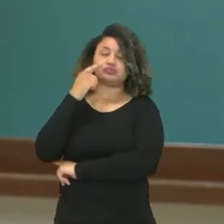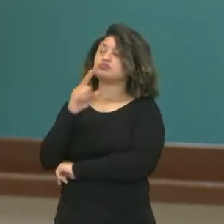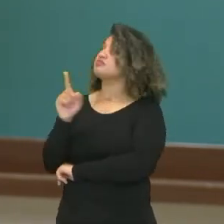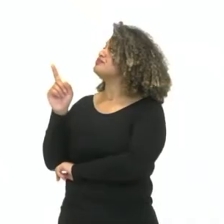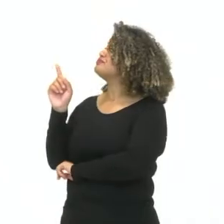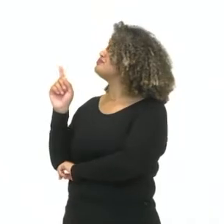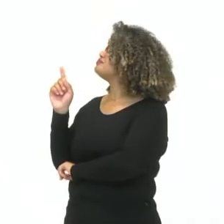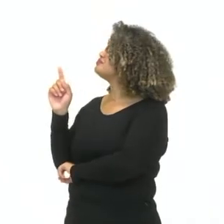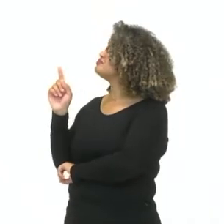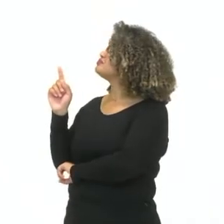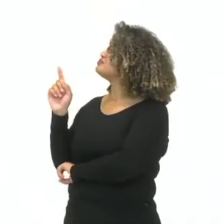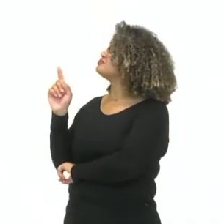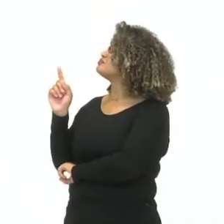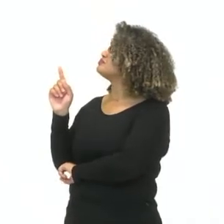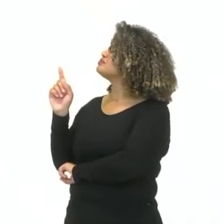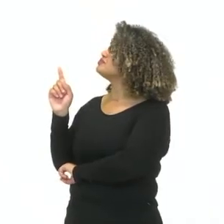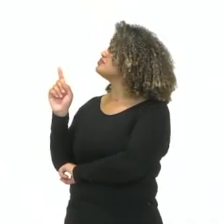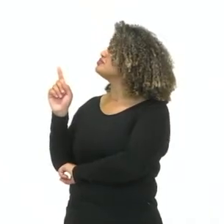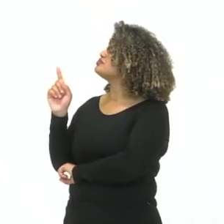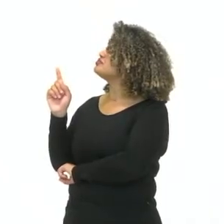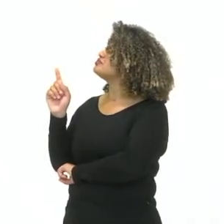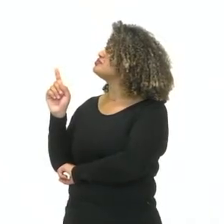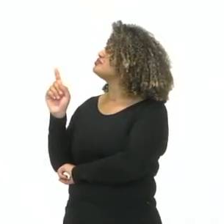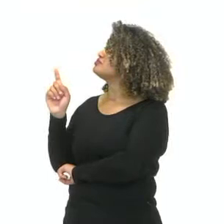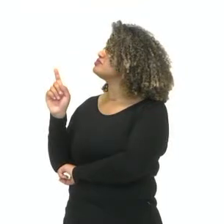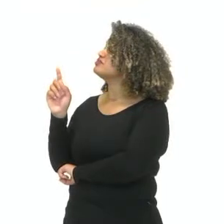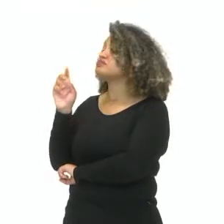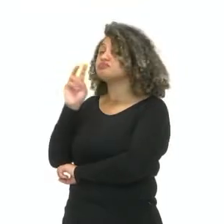feminino utiliza as barras assimétricas, o